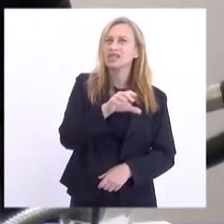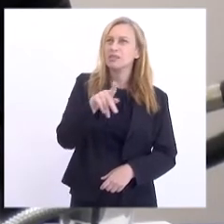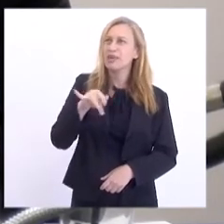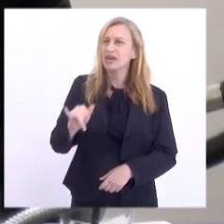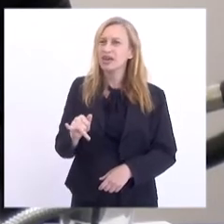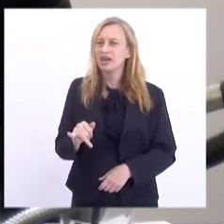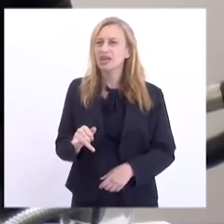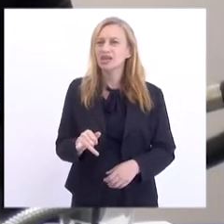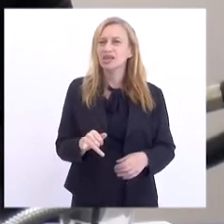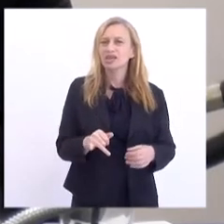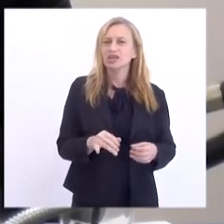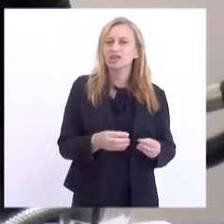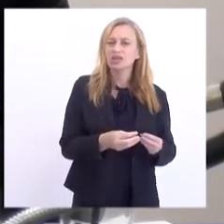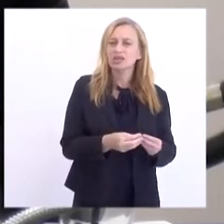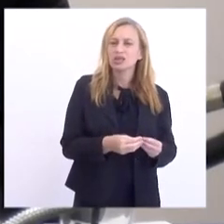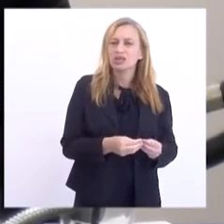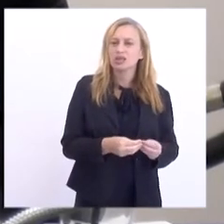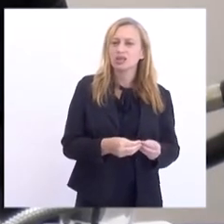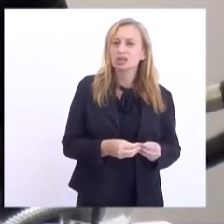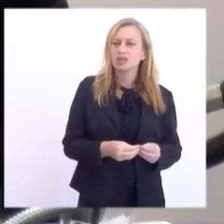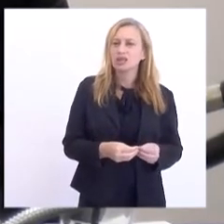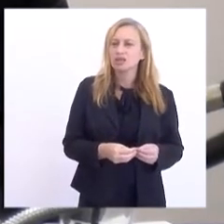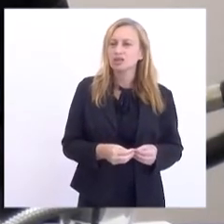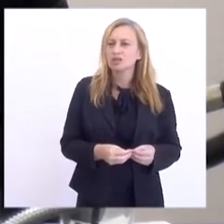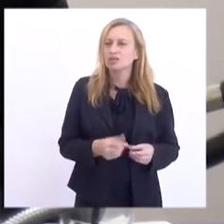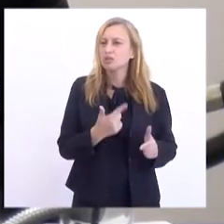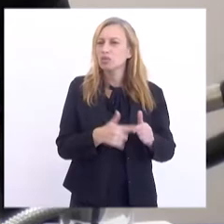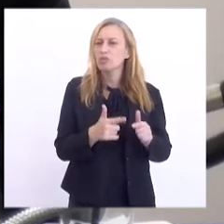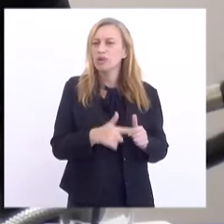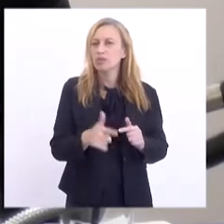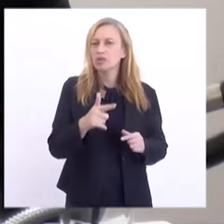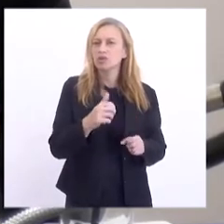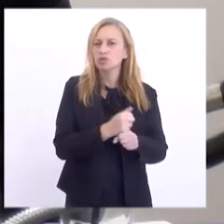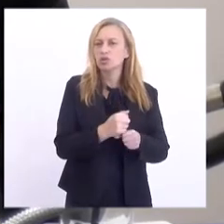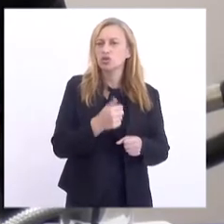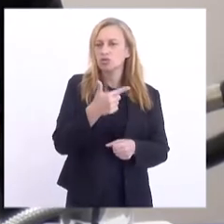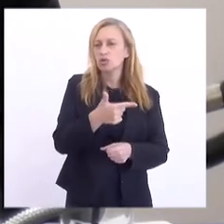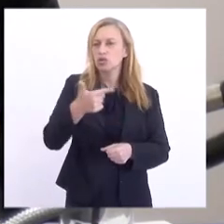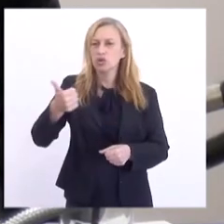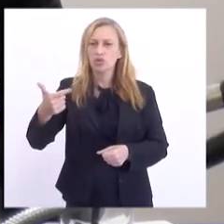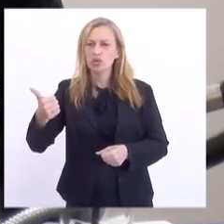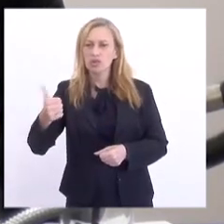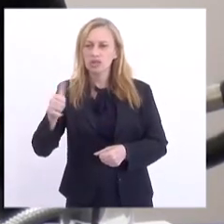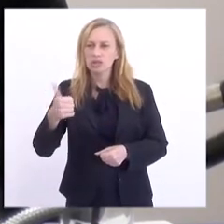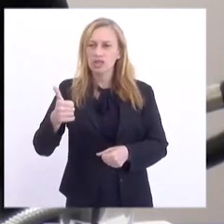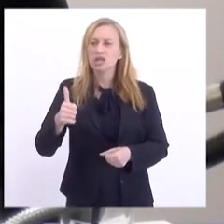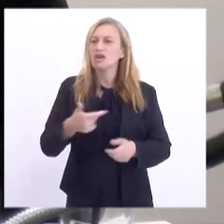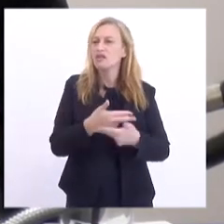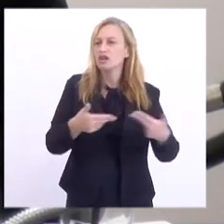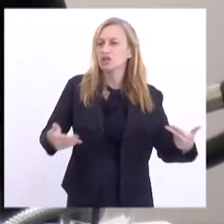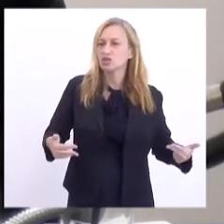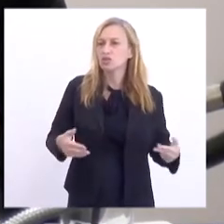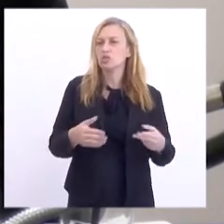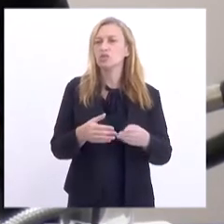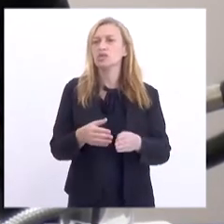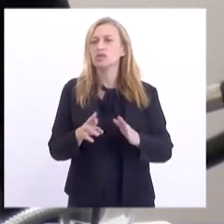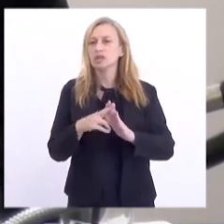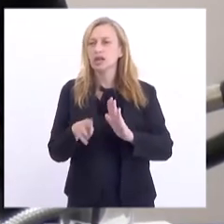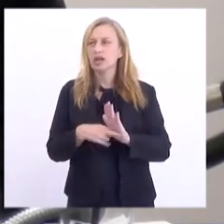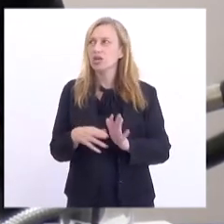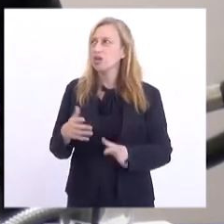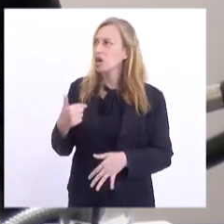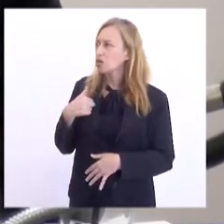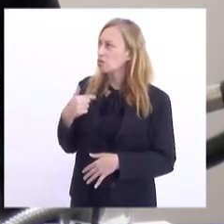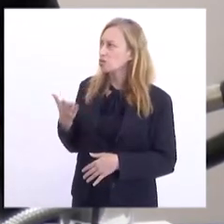função da tragédia de 2011 que ofereceu varias sugestões várias recomendações eu não sei discolo perguntado aqui na